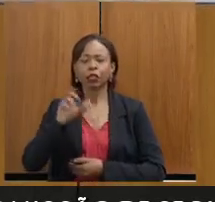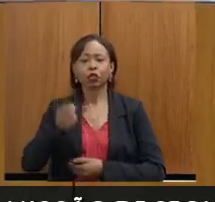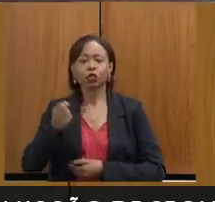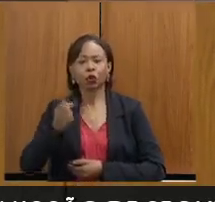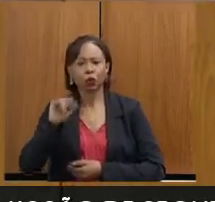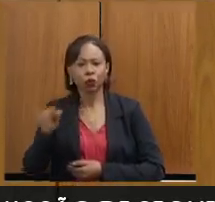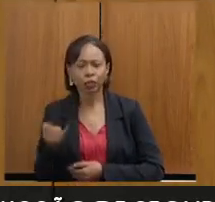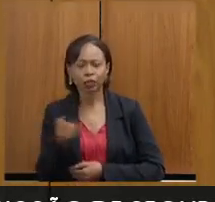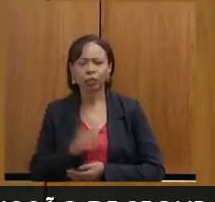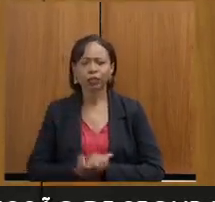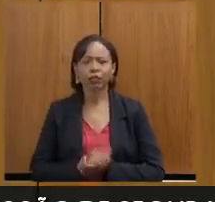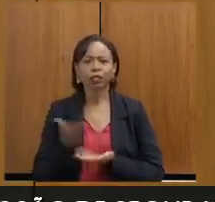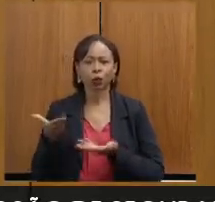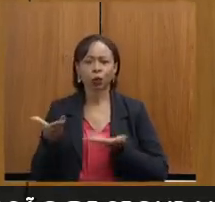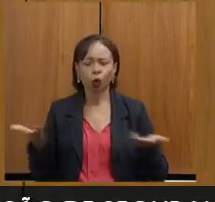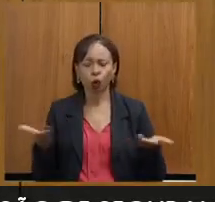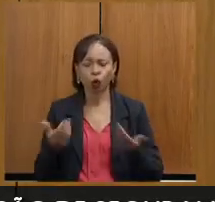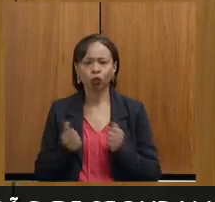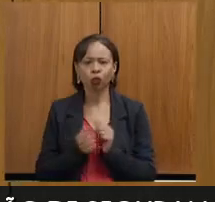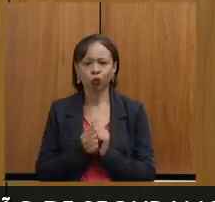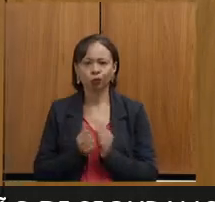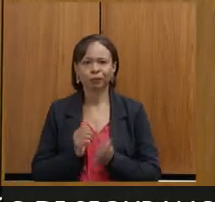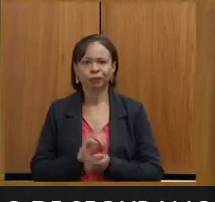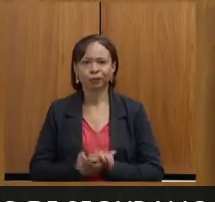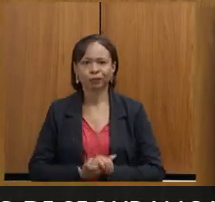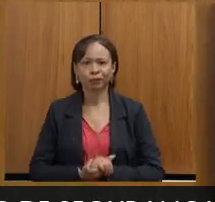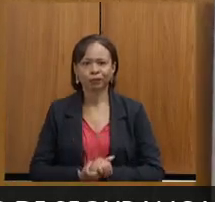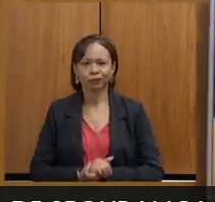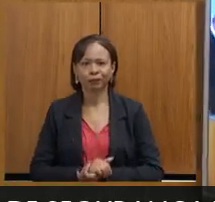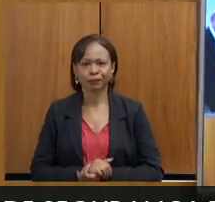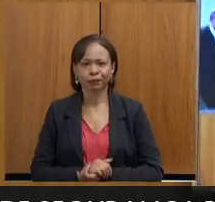que aqui nos auxiliar a